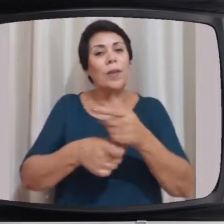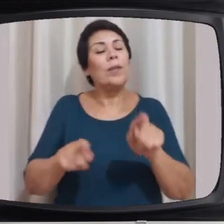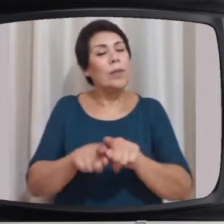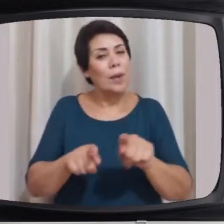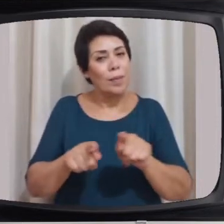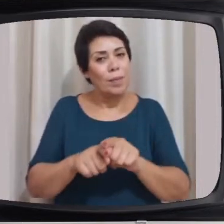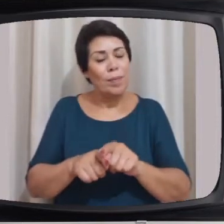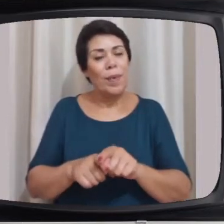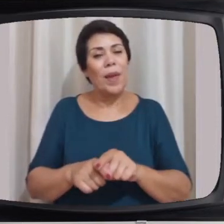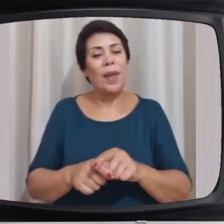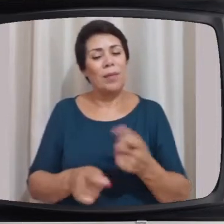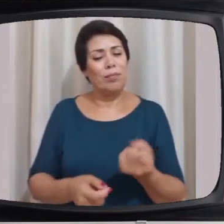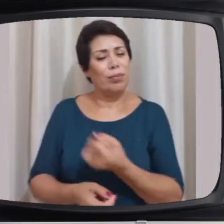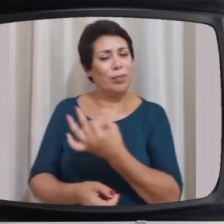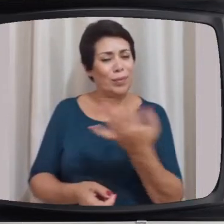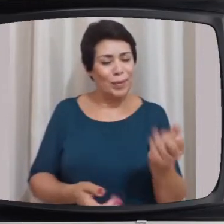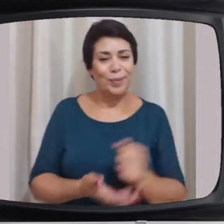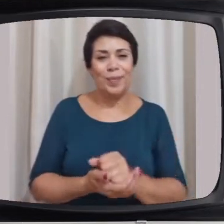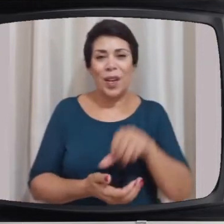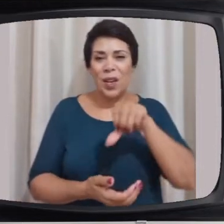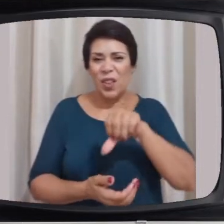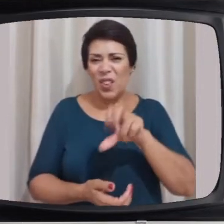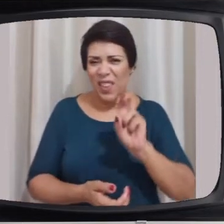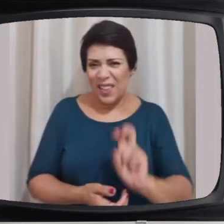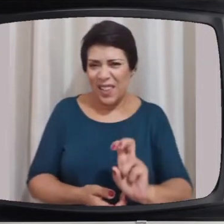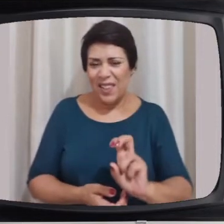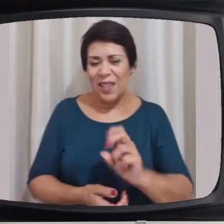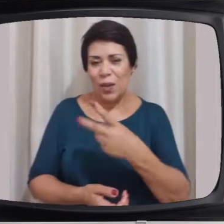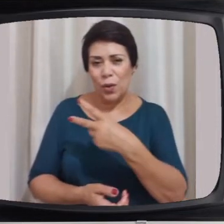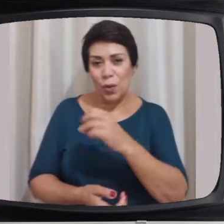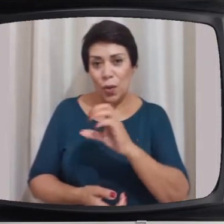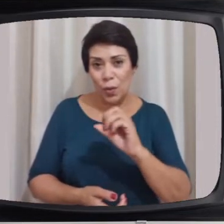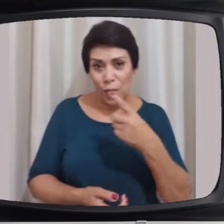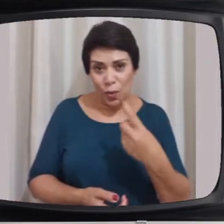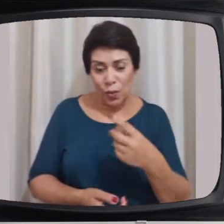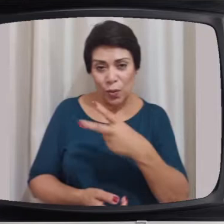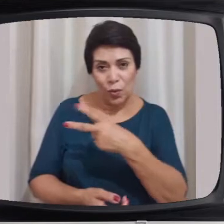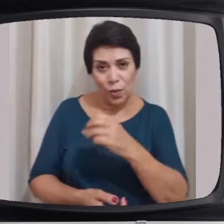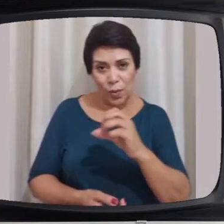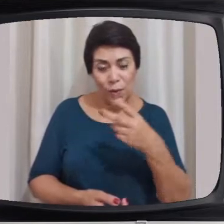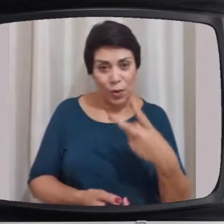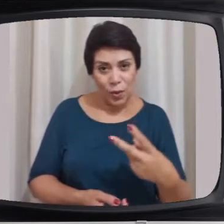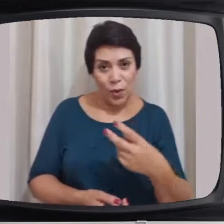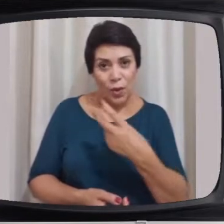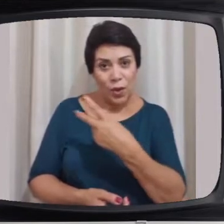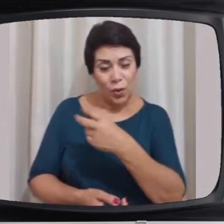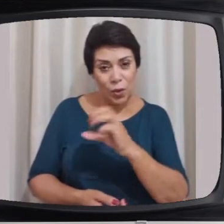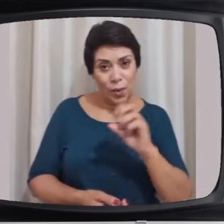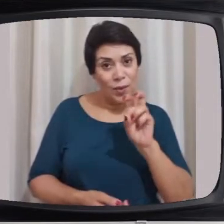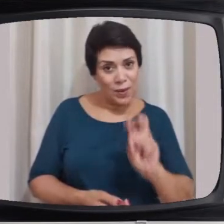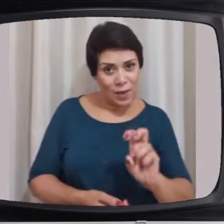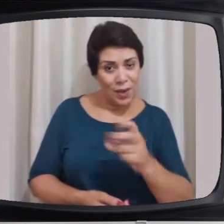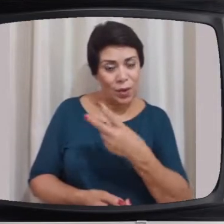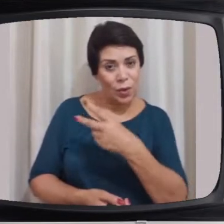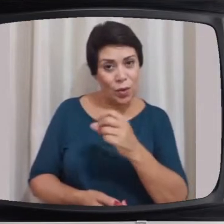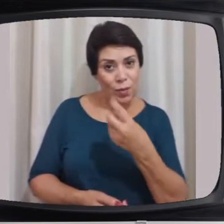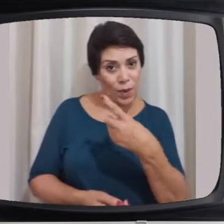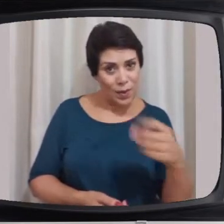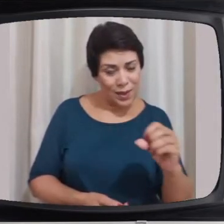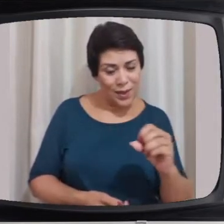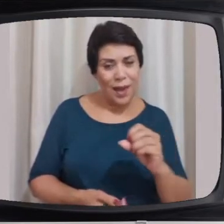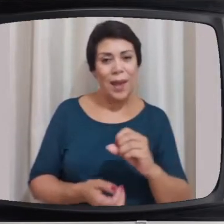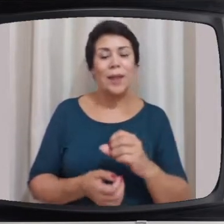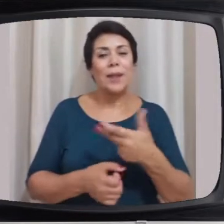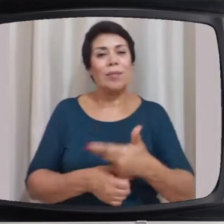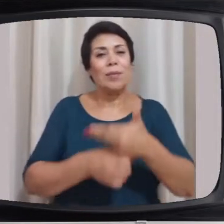Brasil, vários, né? 95, 2001, 2002, 2005 e 2010 pelos clipes